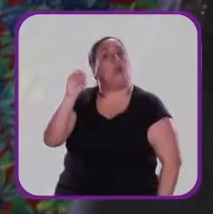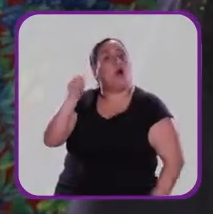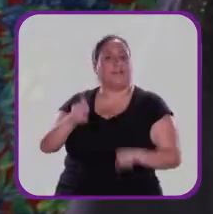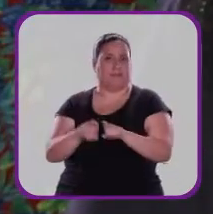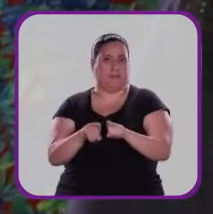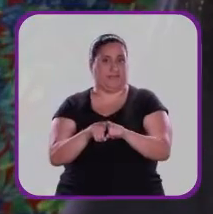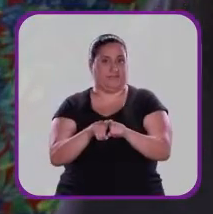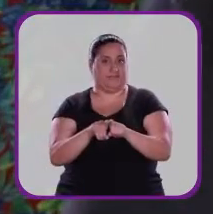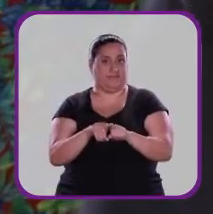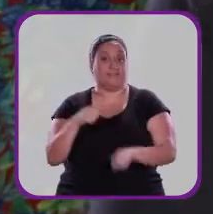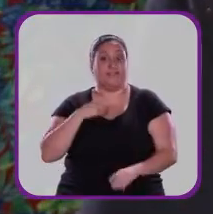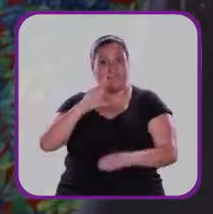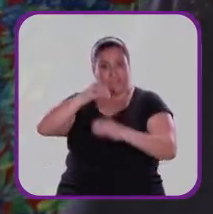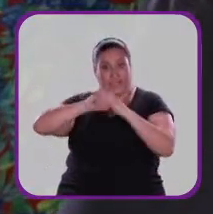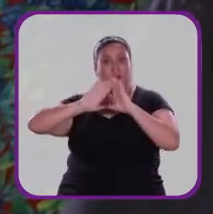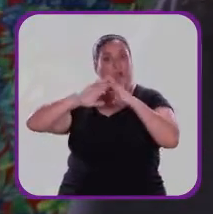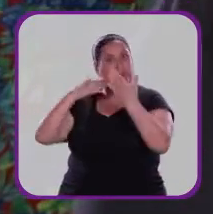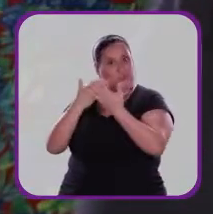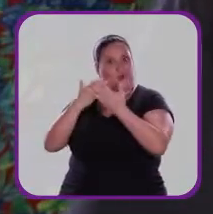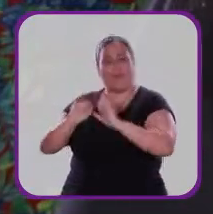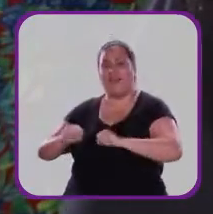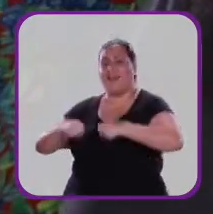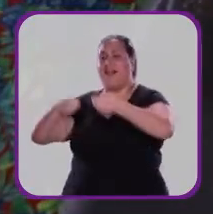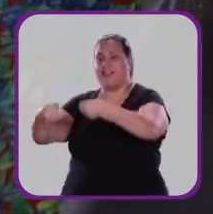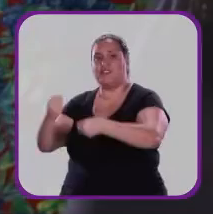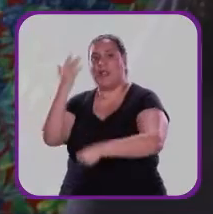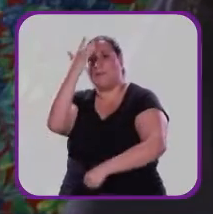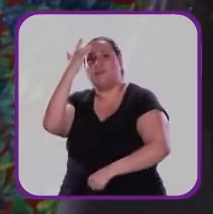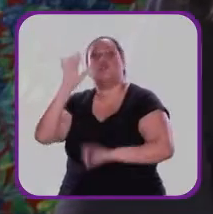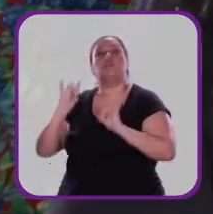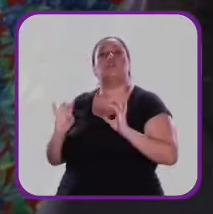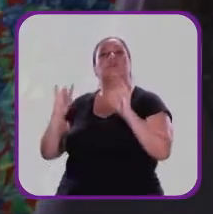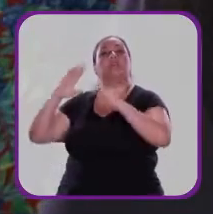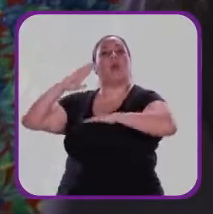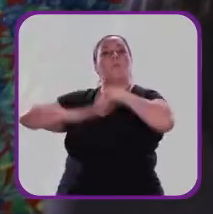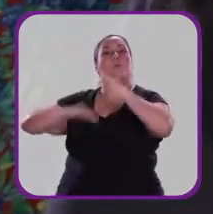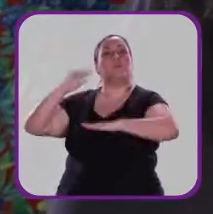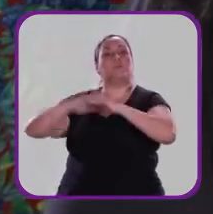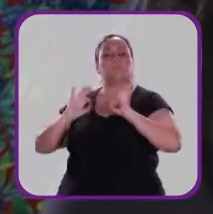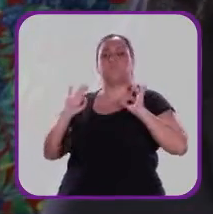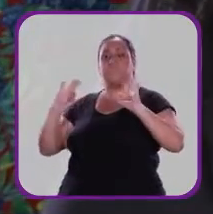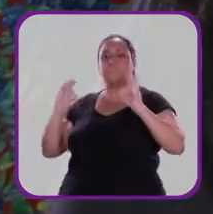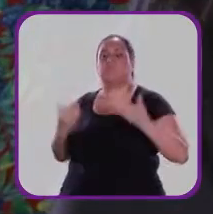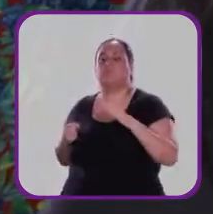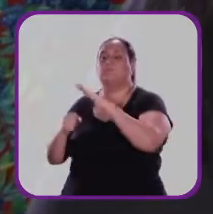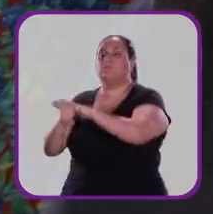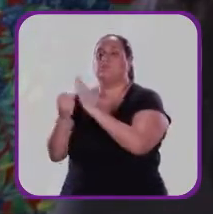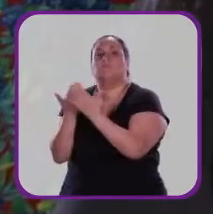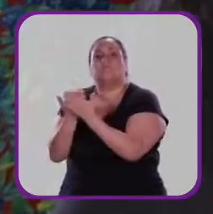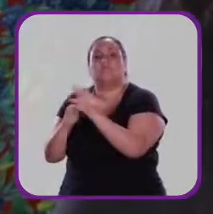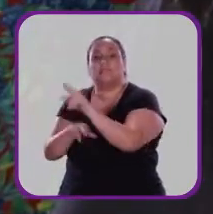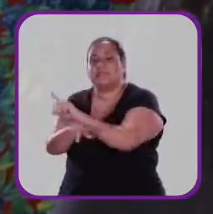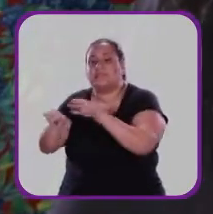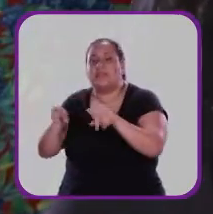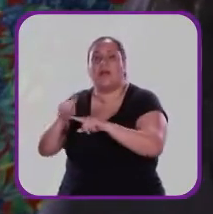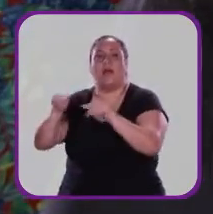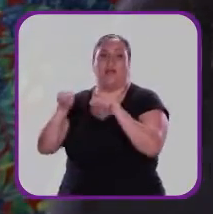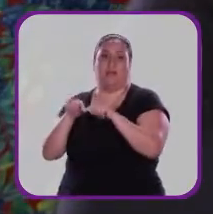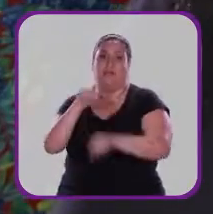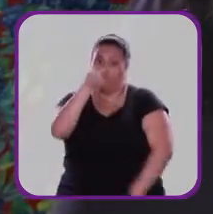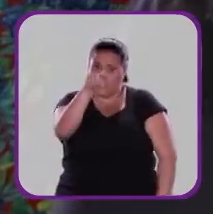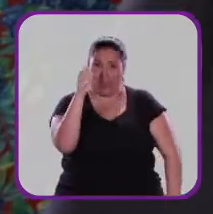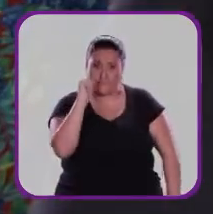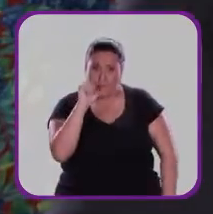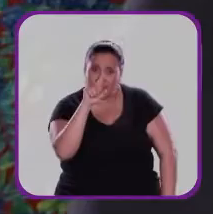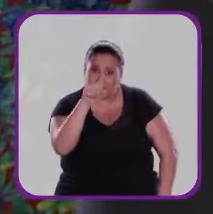terapeuta ocupacional. Nas escolas, garantir o agente de inclusão, o professor especializado em salas multifuncionais.